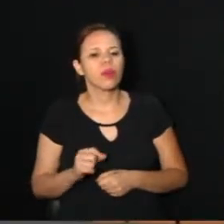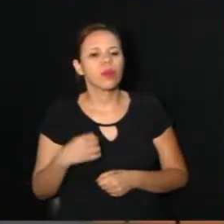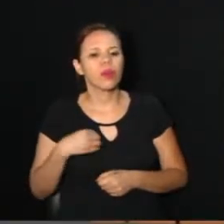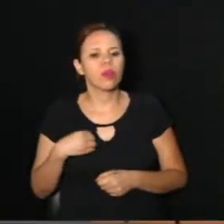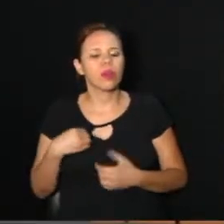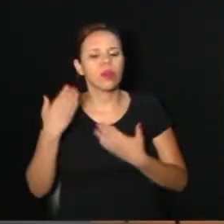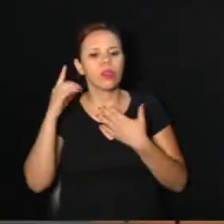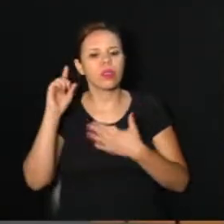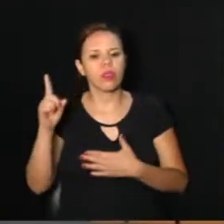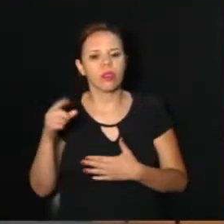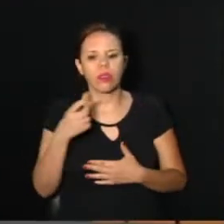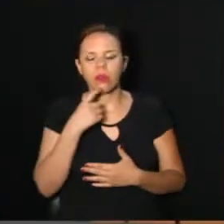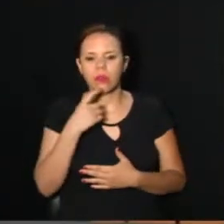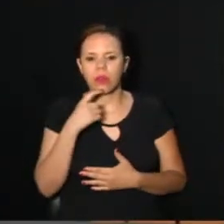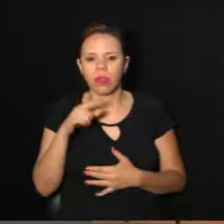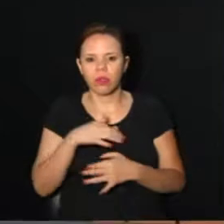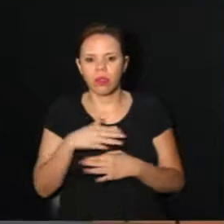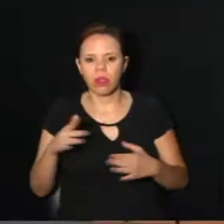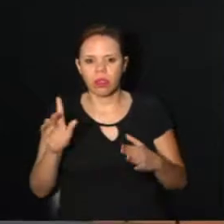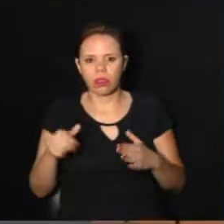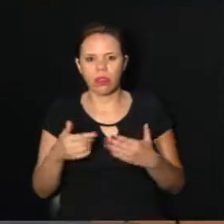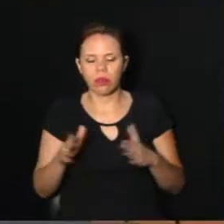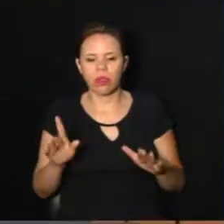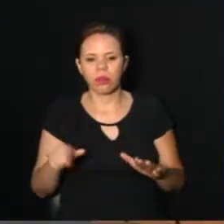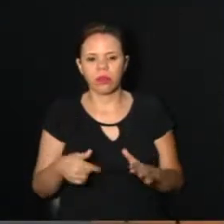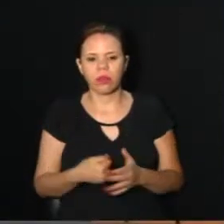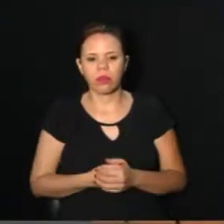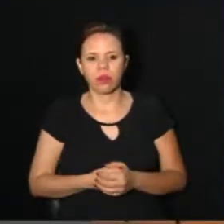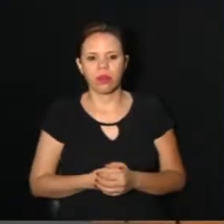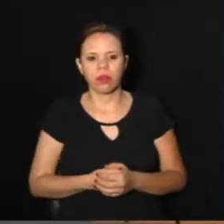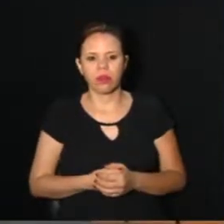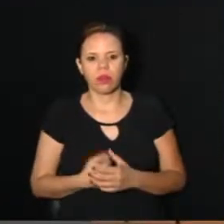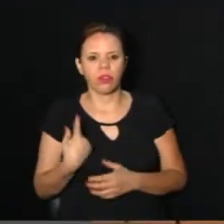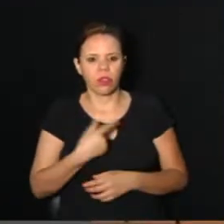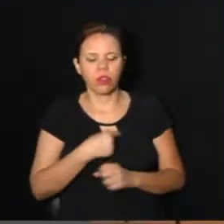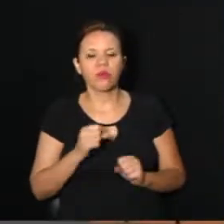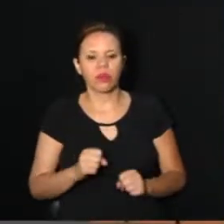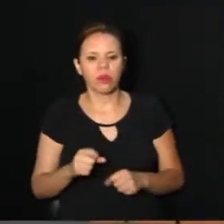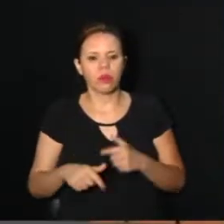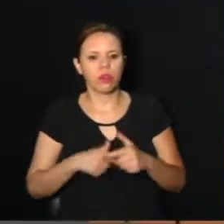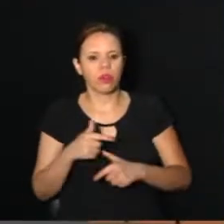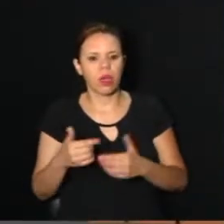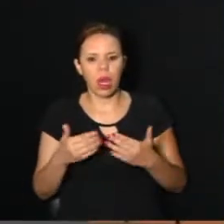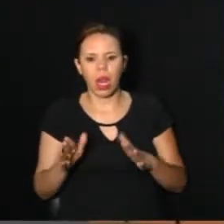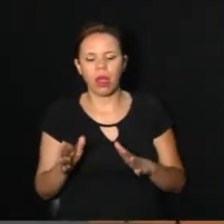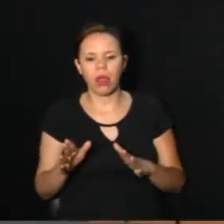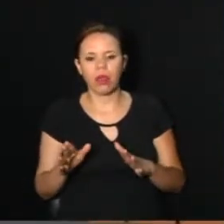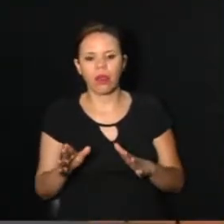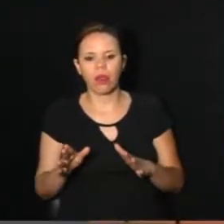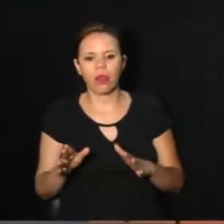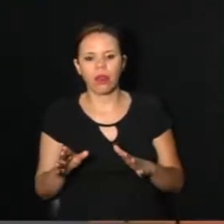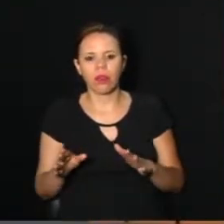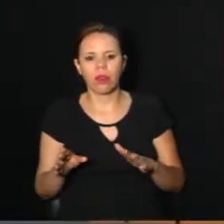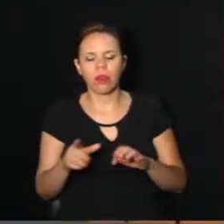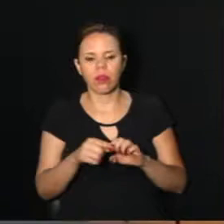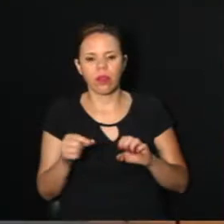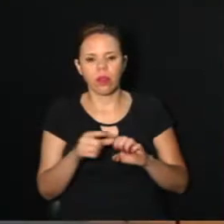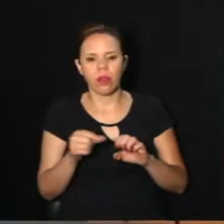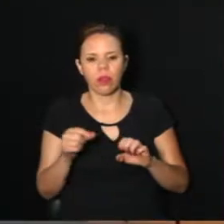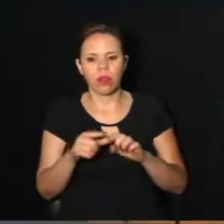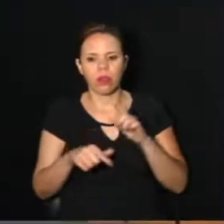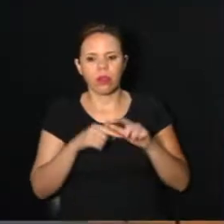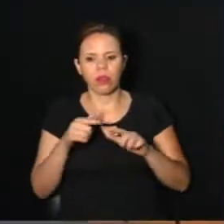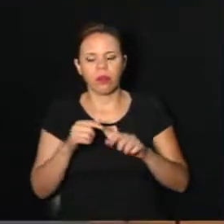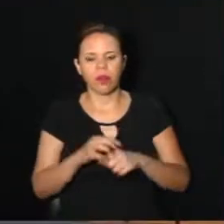Graças a Deus, Campinas é uma cidade que está aberta para isso. Nós podemos trabalhar, é livre-arbítrio do empreendedor o